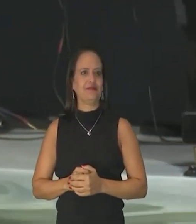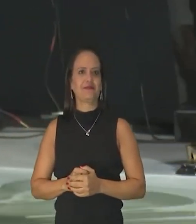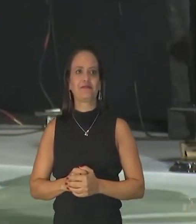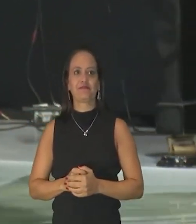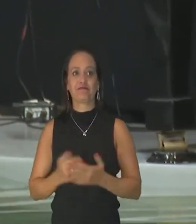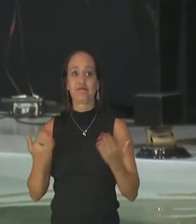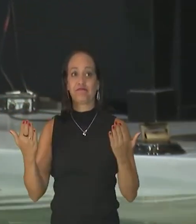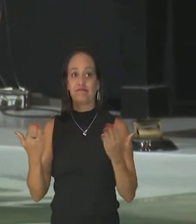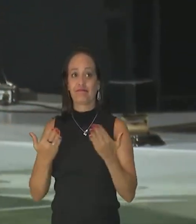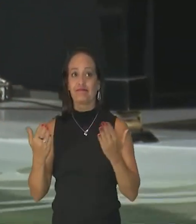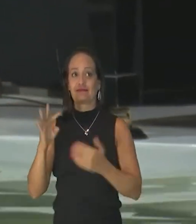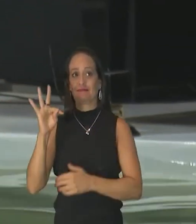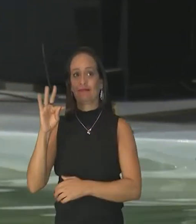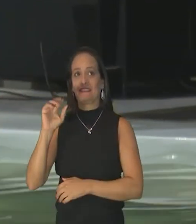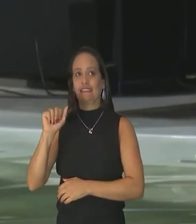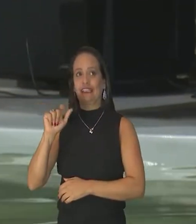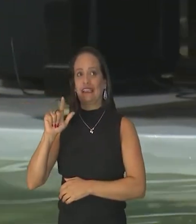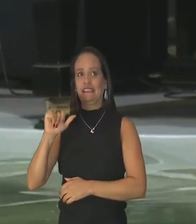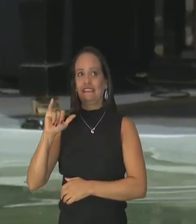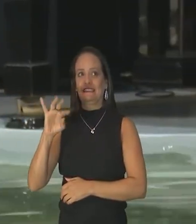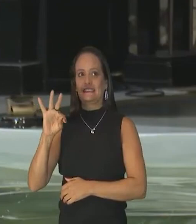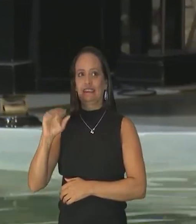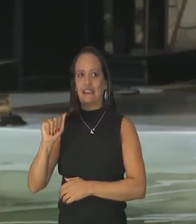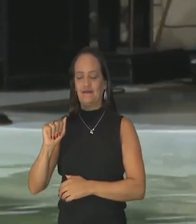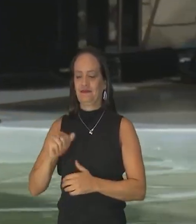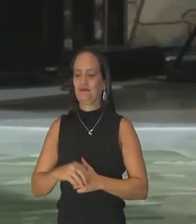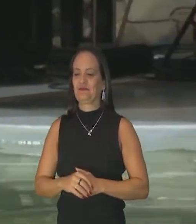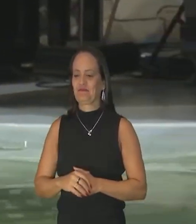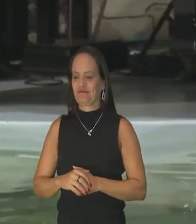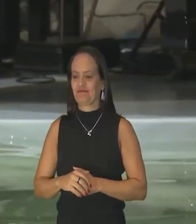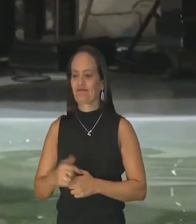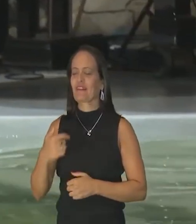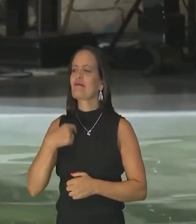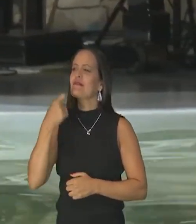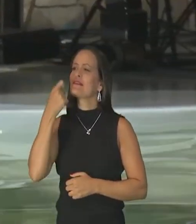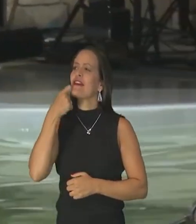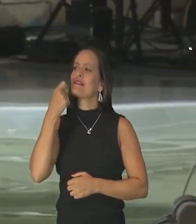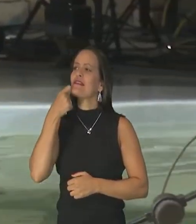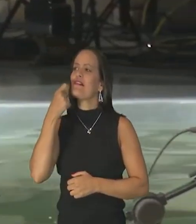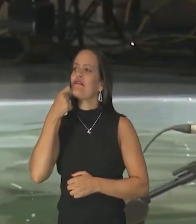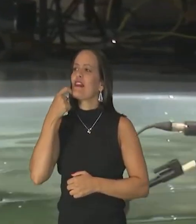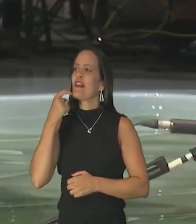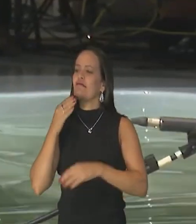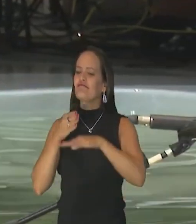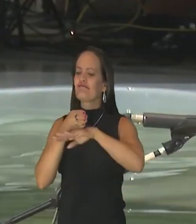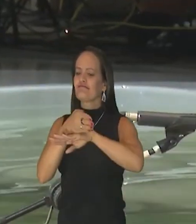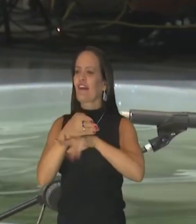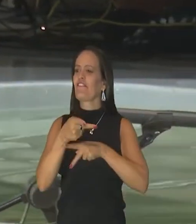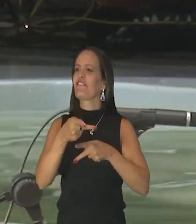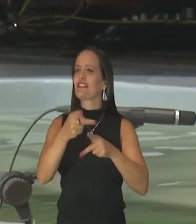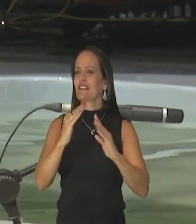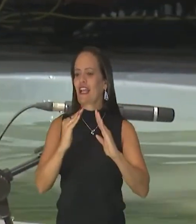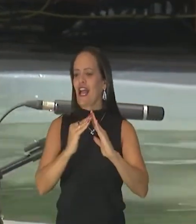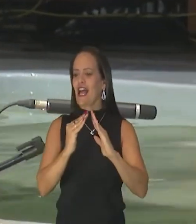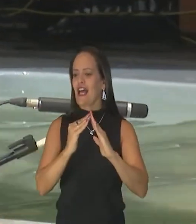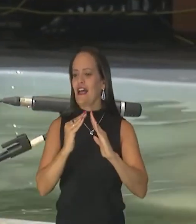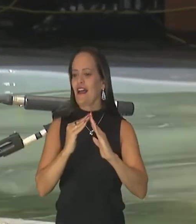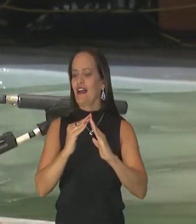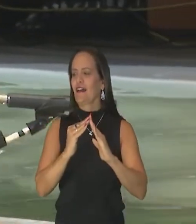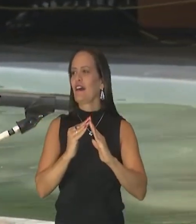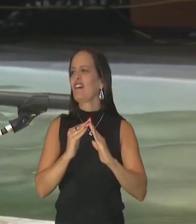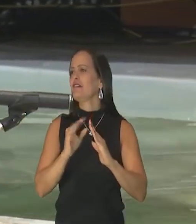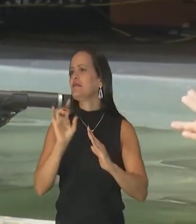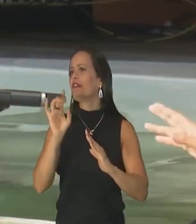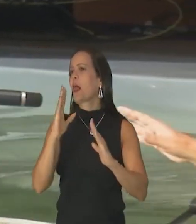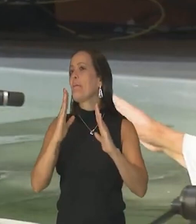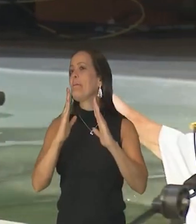Estou recebendo a Thalita e eu estive com ela na sexta-feira visitando a casa dela. Ela só mora